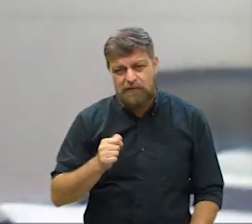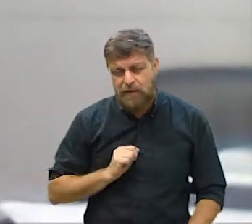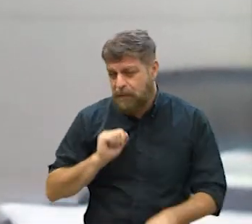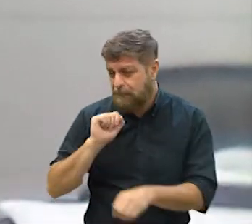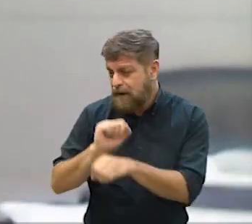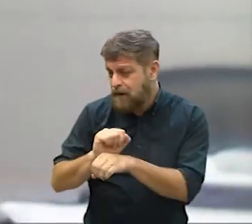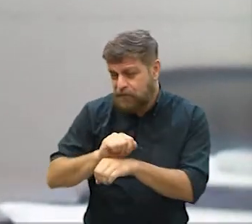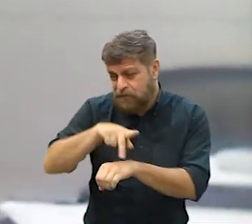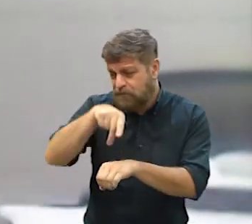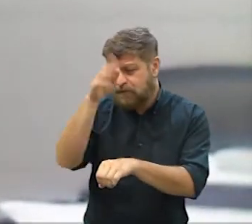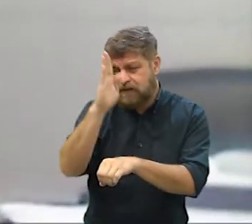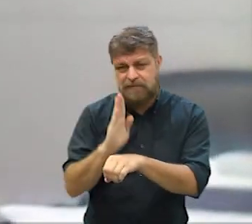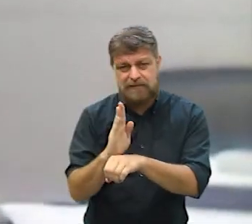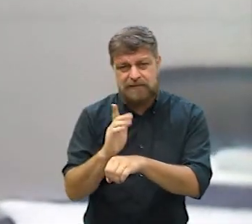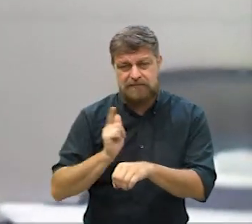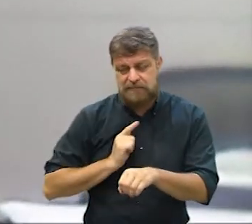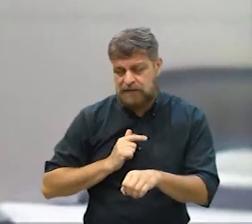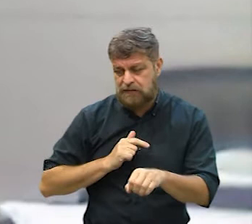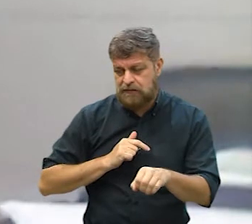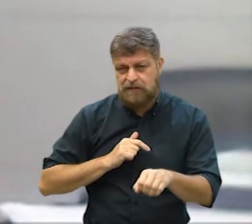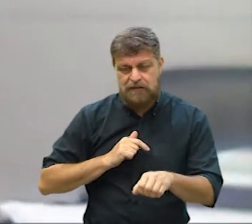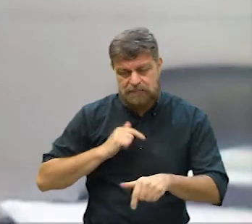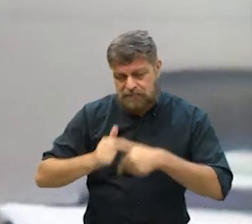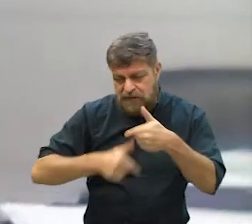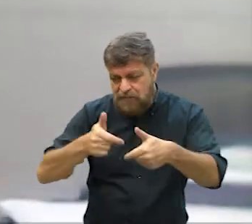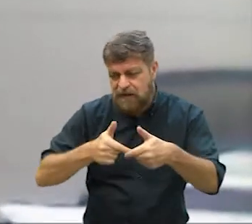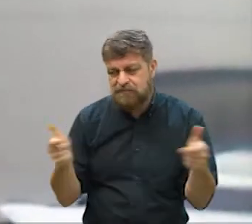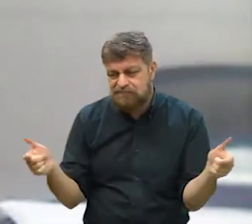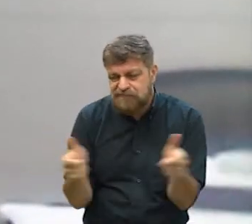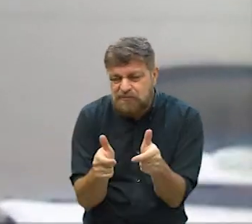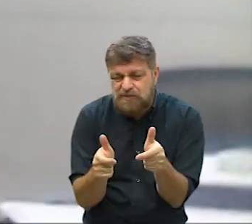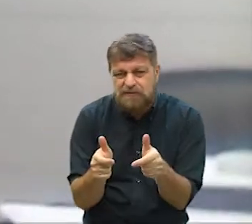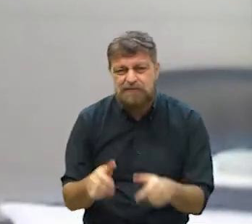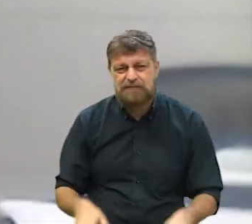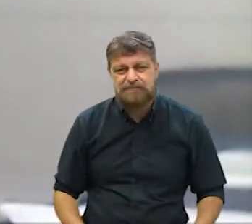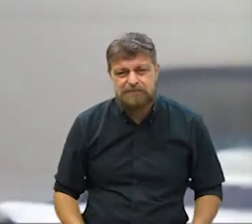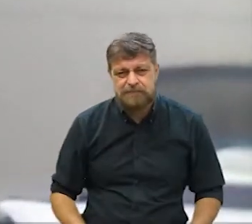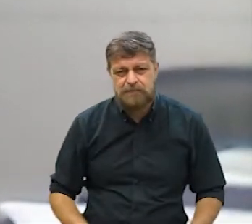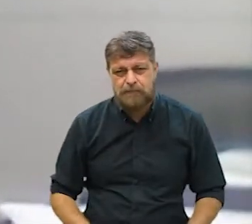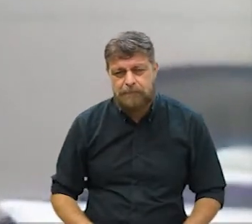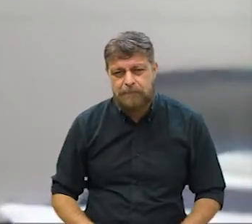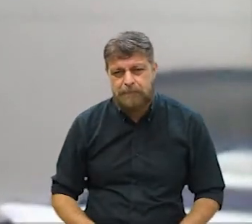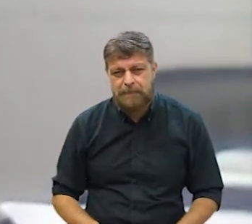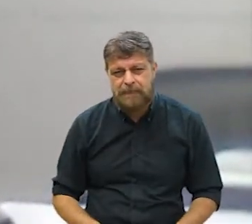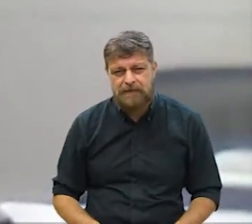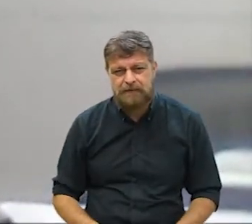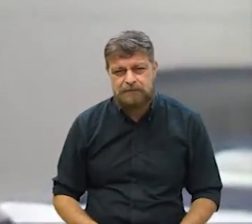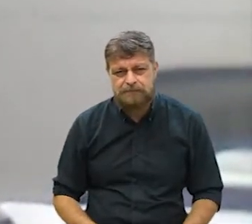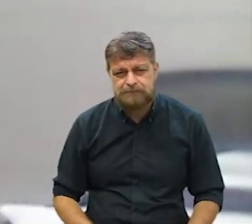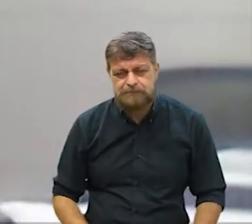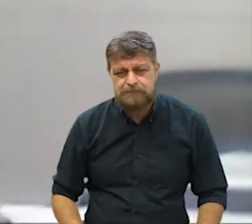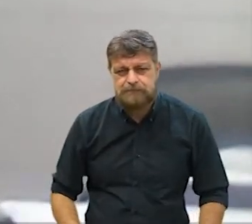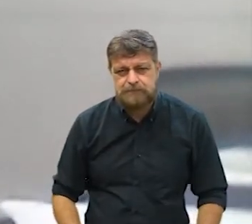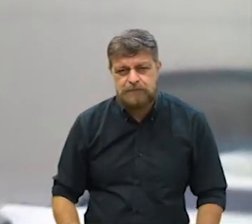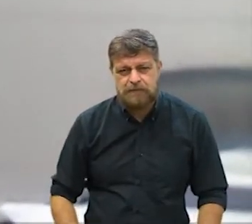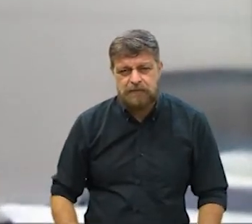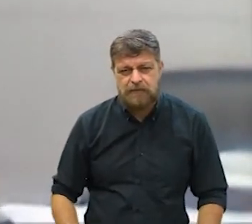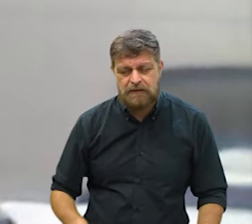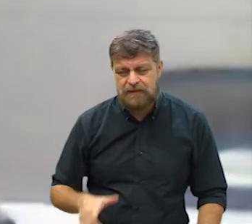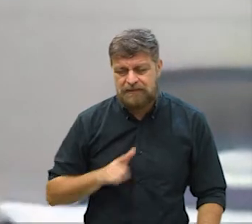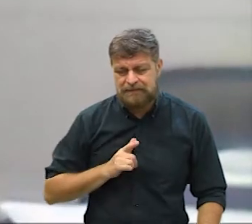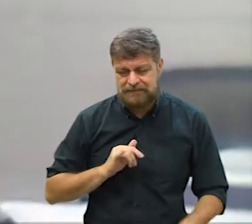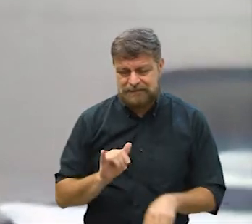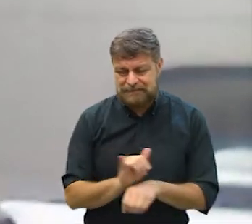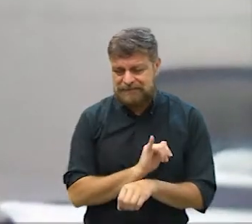Parou tudo no país, né? Diminuiu o ritmo, né? E o teletrabalho é